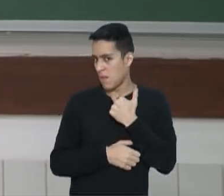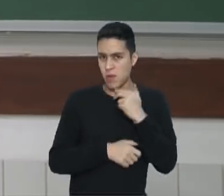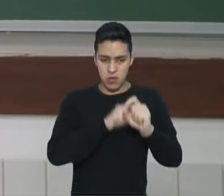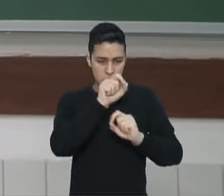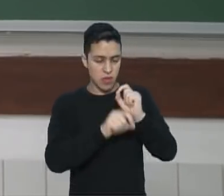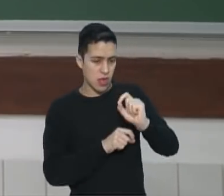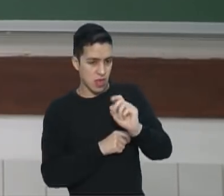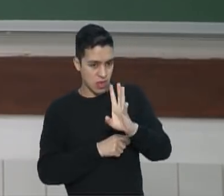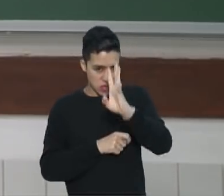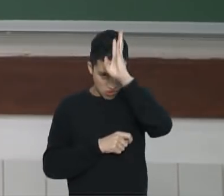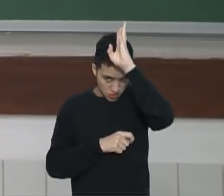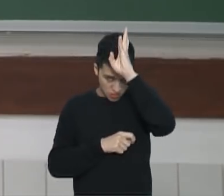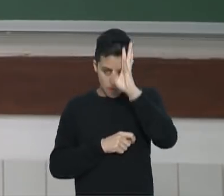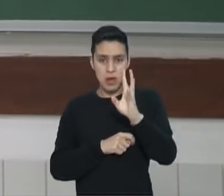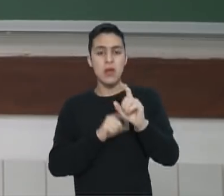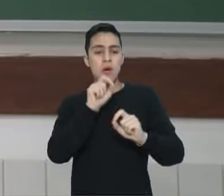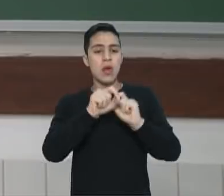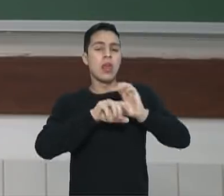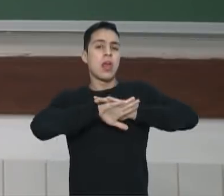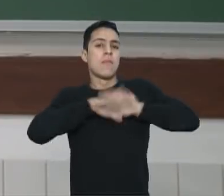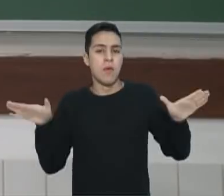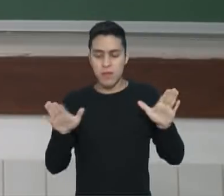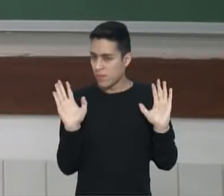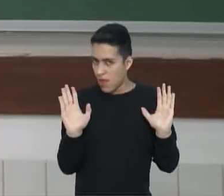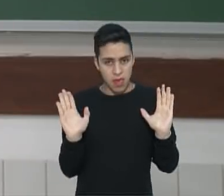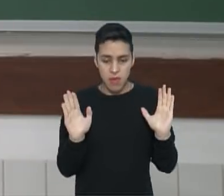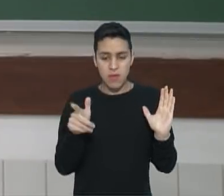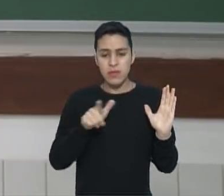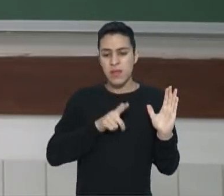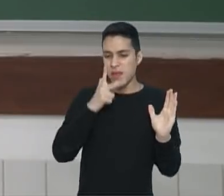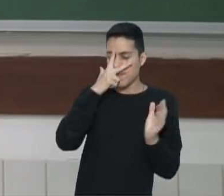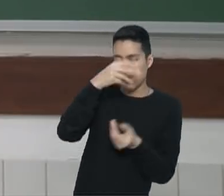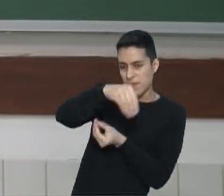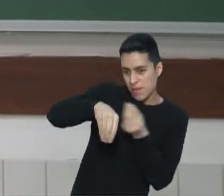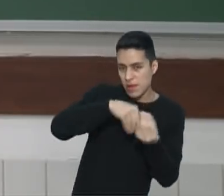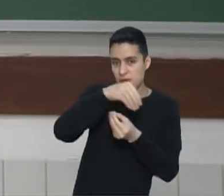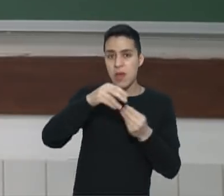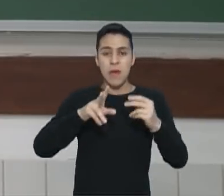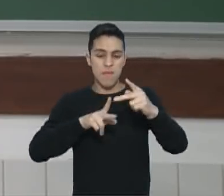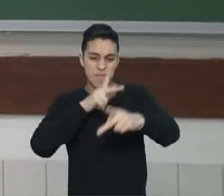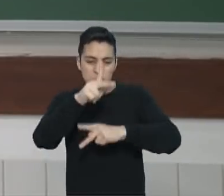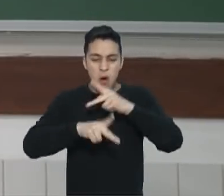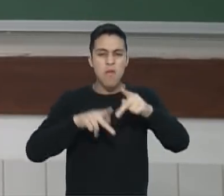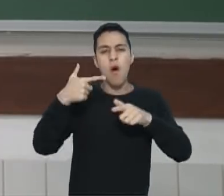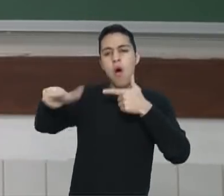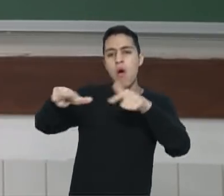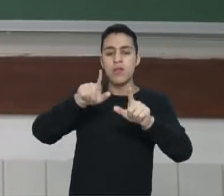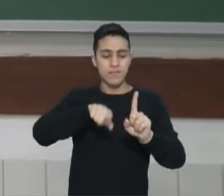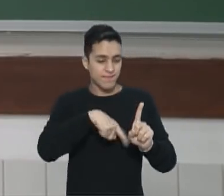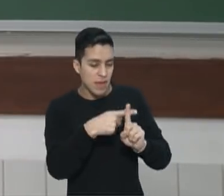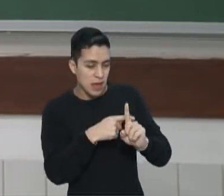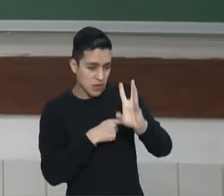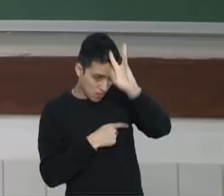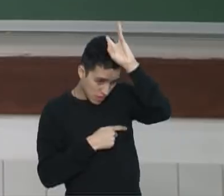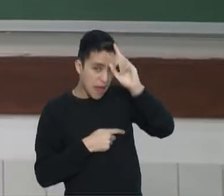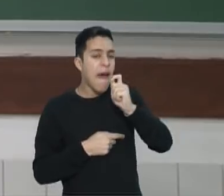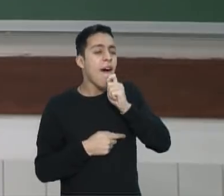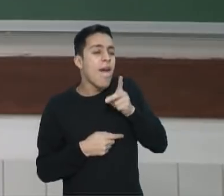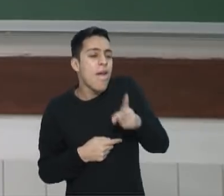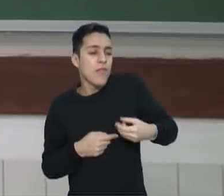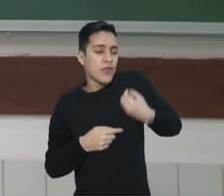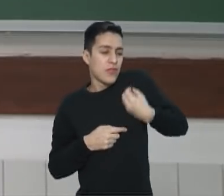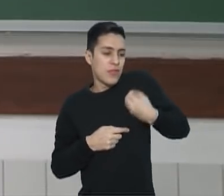do Ocidente, acabou-se os romanos. Não, a gente vai ter uma fusão entre os povos bárbaros e os romanos que ainda